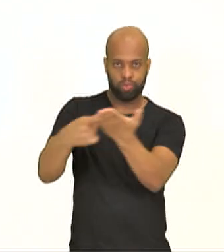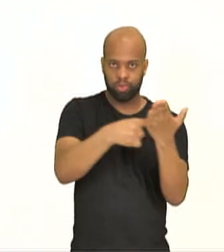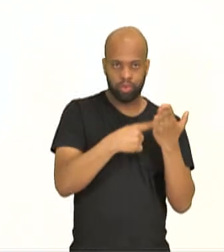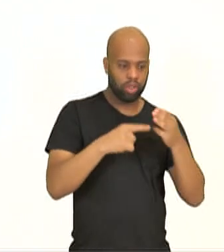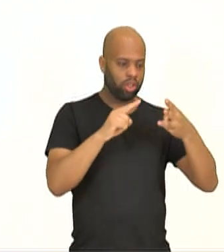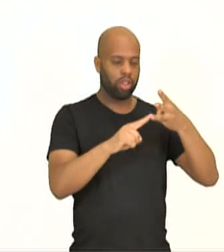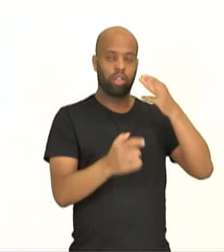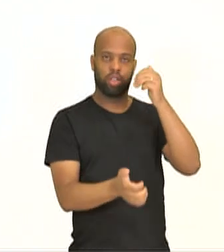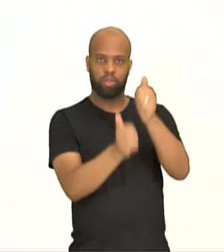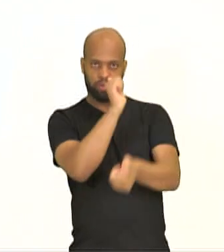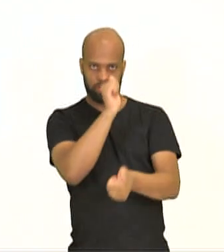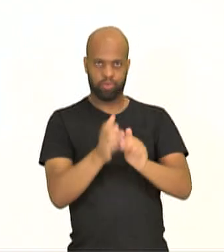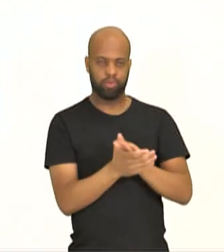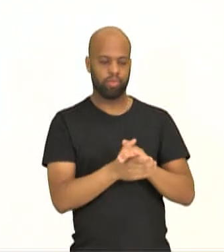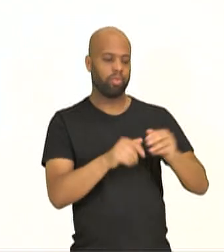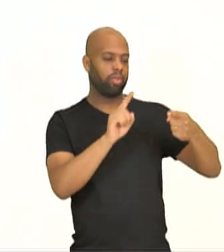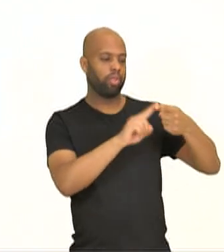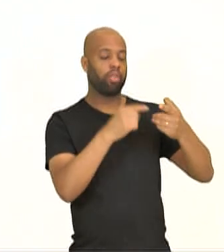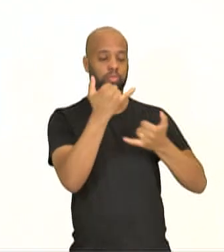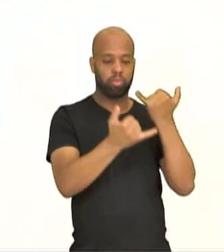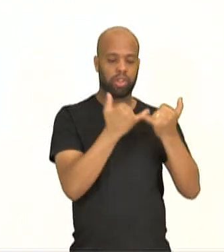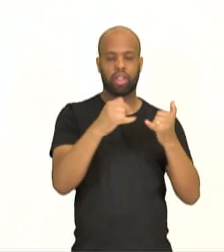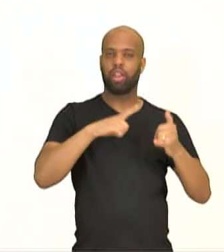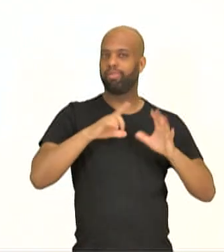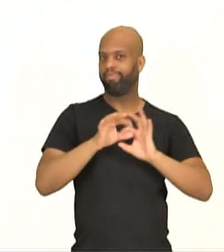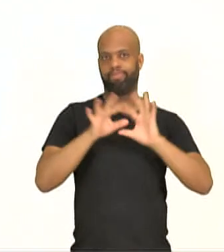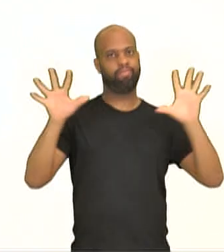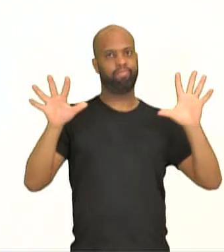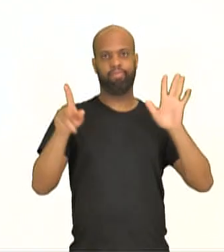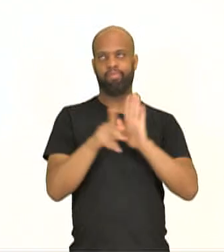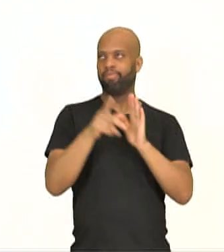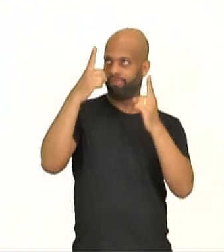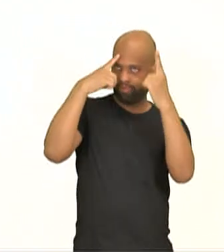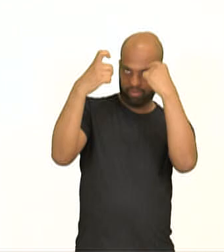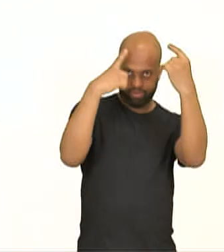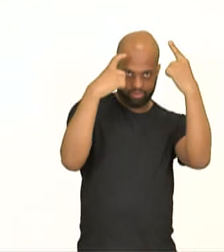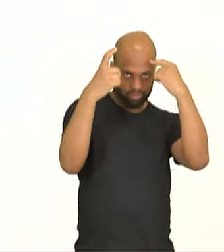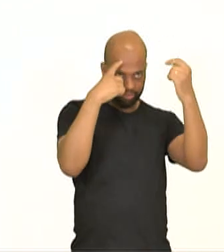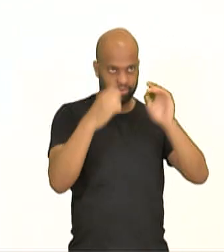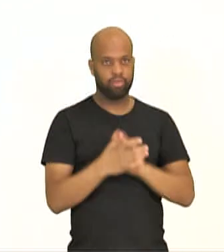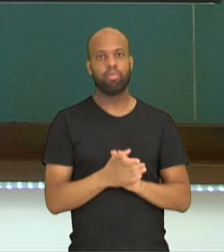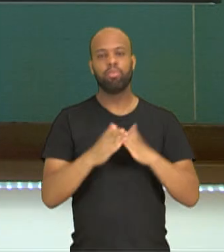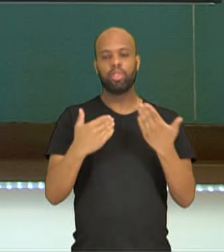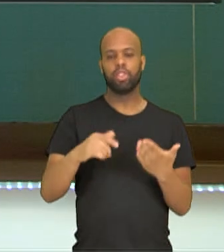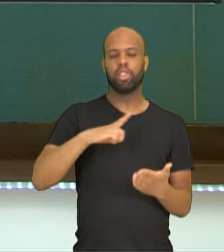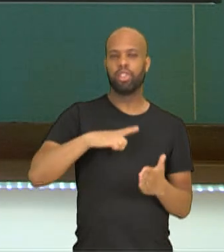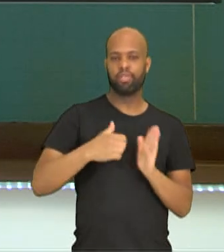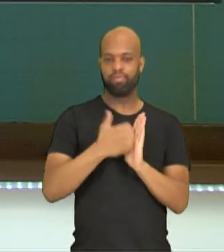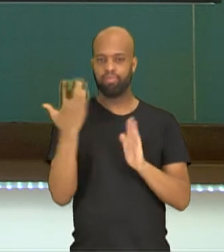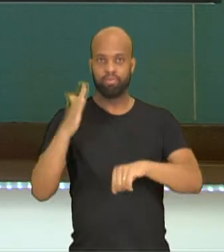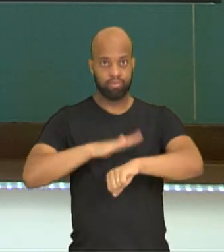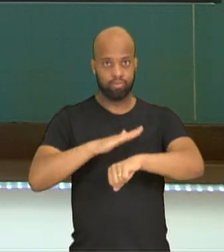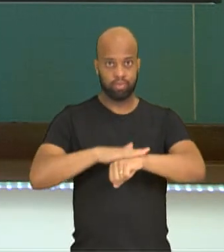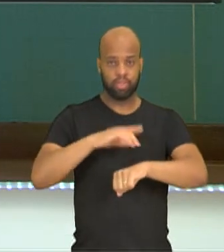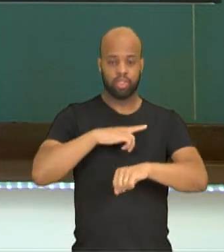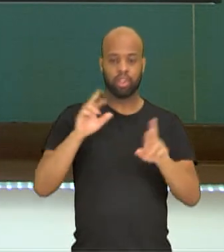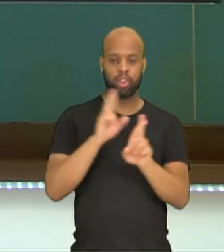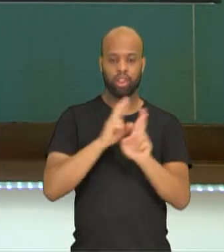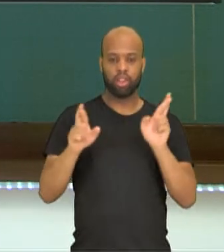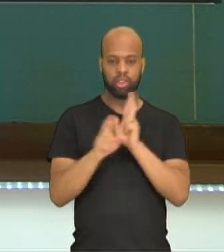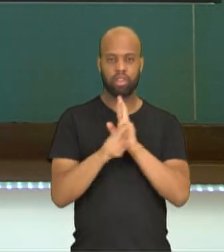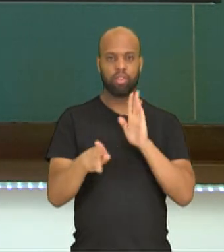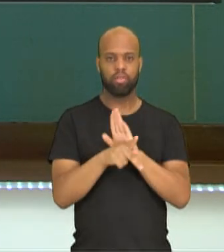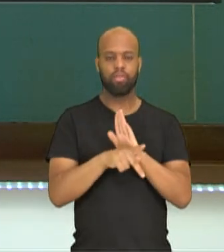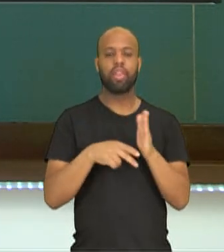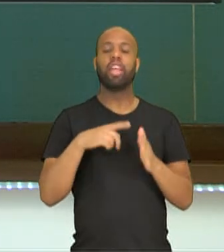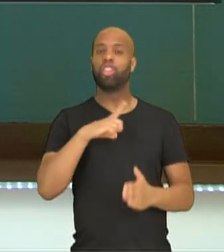A brincadeira é aquela atividade que dá mais liberdade para criar. Então, muitas vezes elas eram associadas com aquele termo brincadeira de